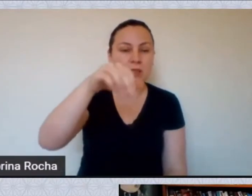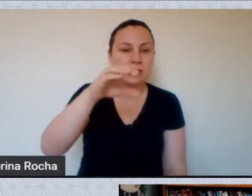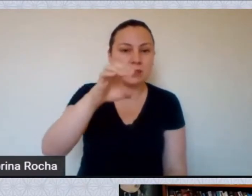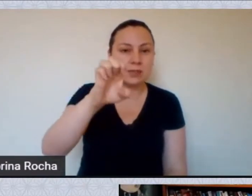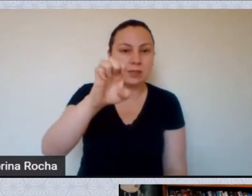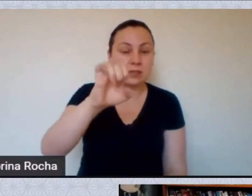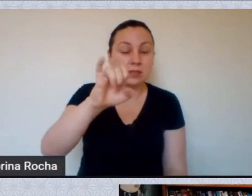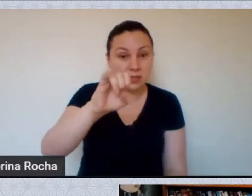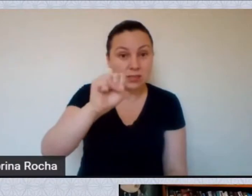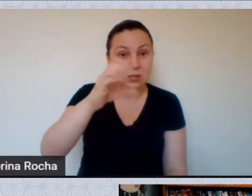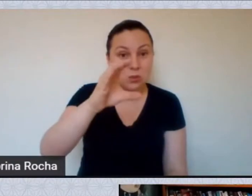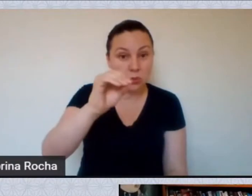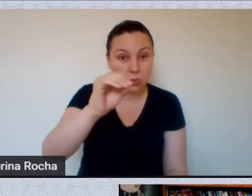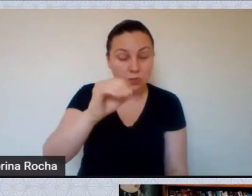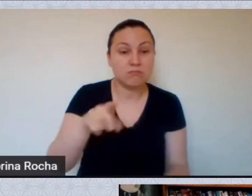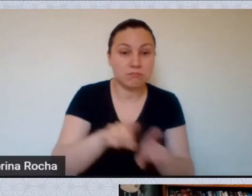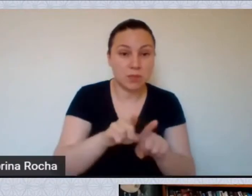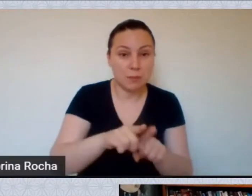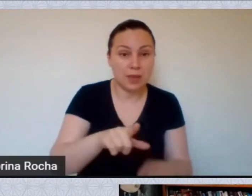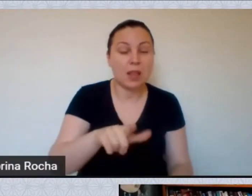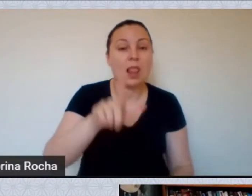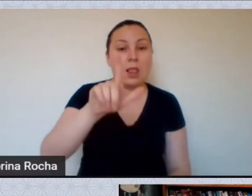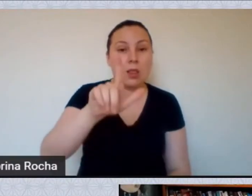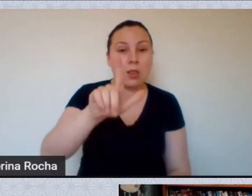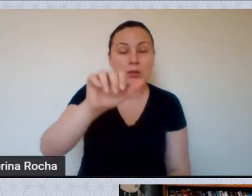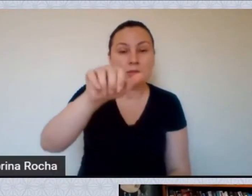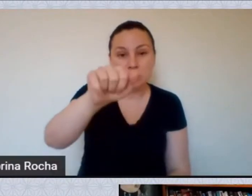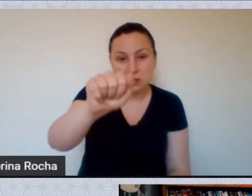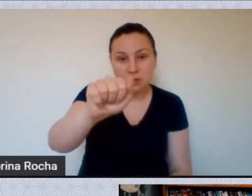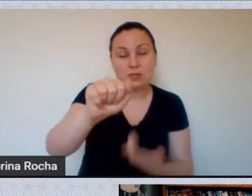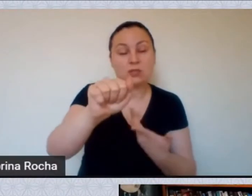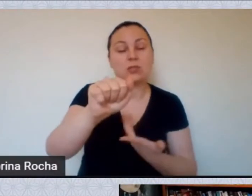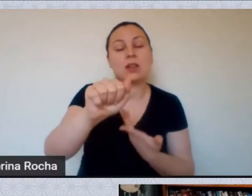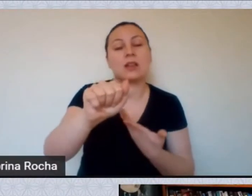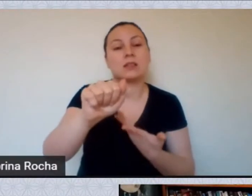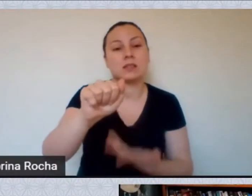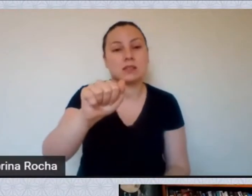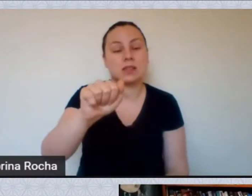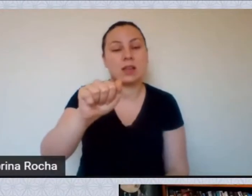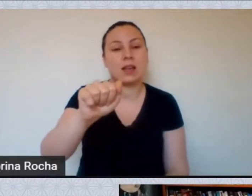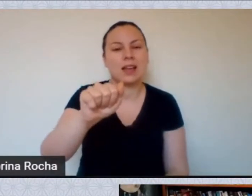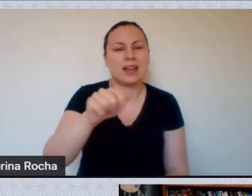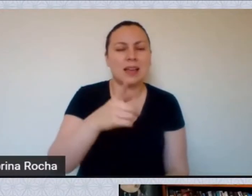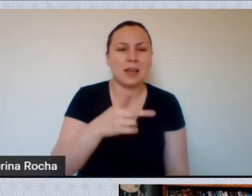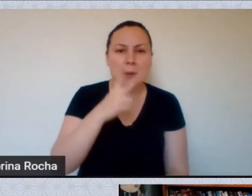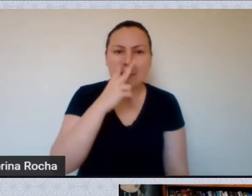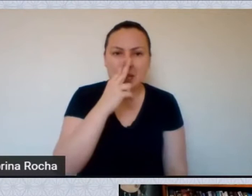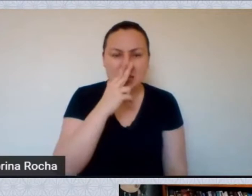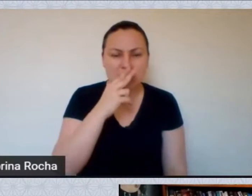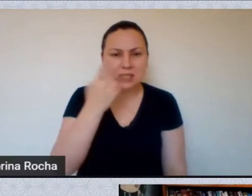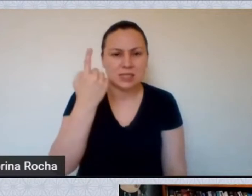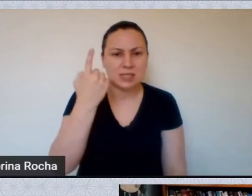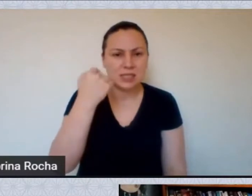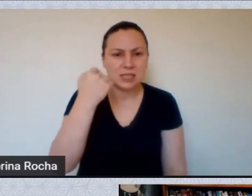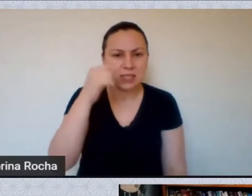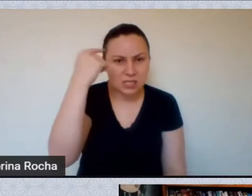e distanciamento social. E parece que em São Francisco a coisa não foi tão levada